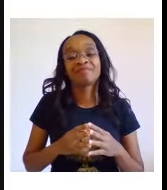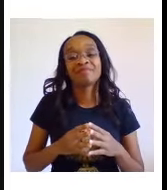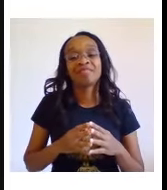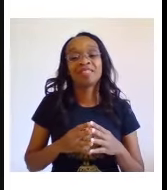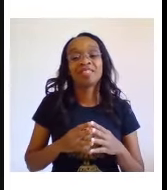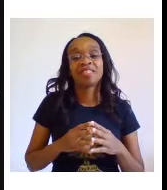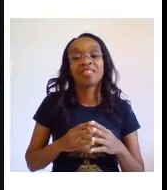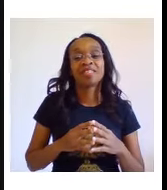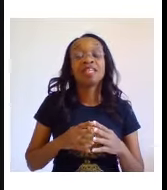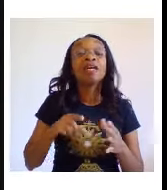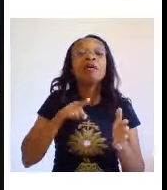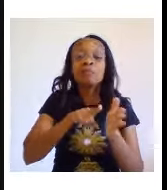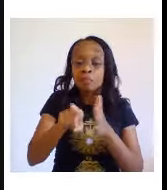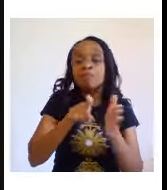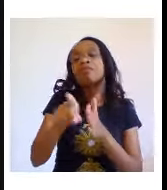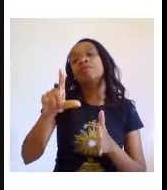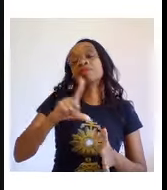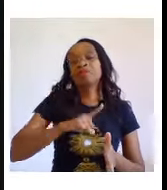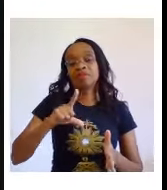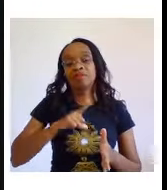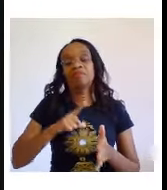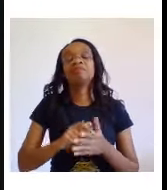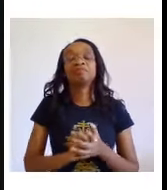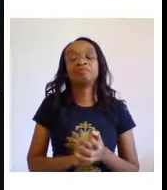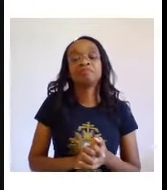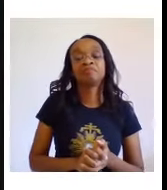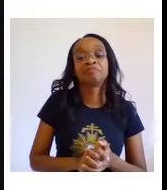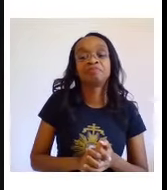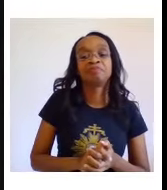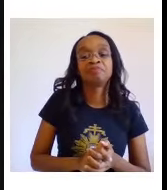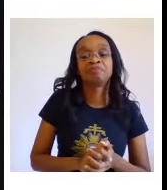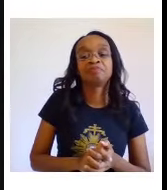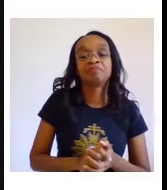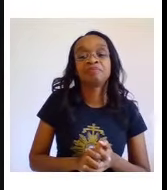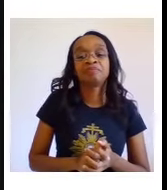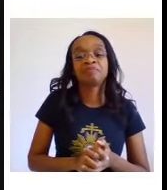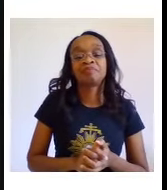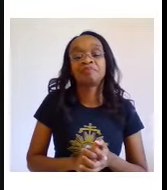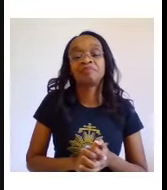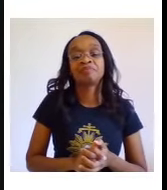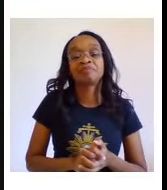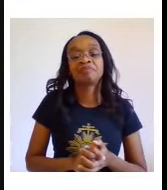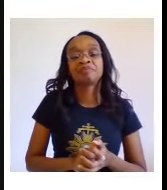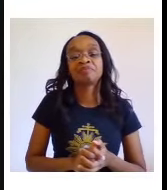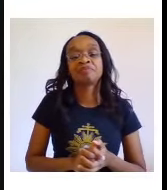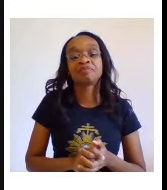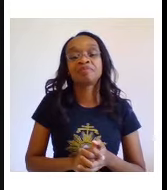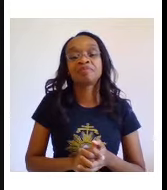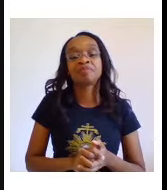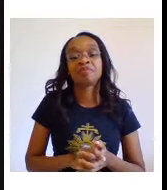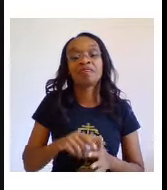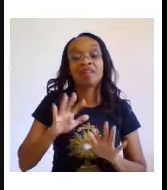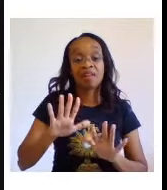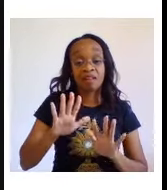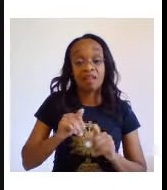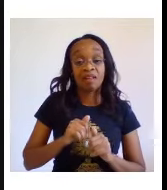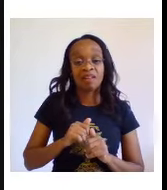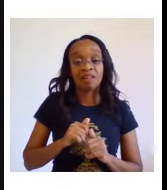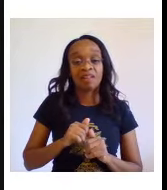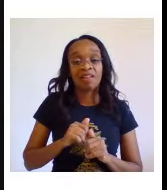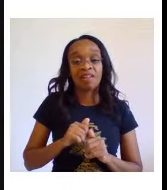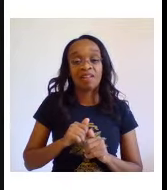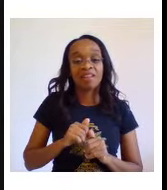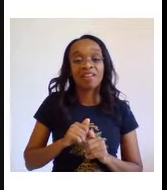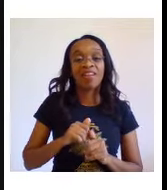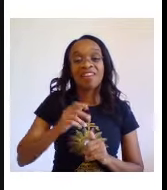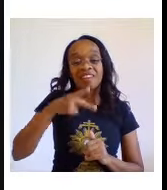Mas quem vai conduzir a primeira pergunta, e aliás, antes de conduzir a primeira pergunta, eu acabei esquecendo de me